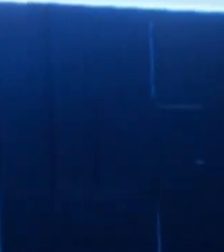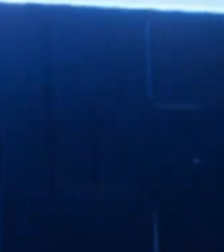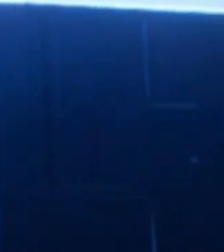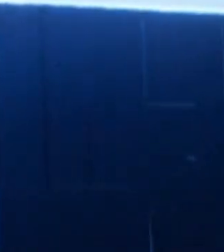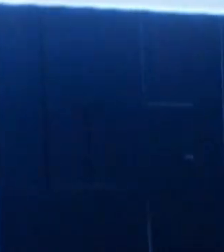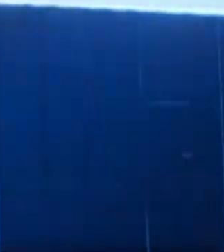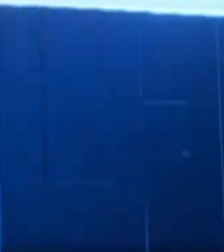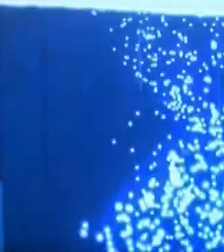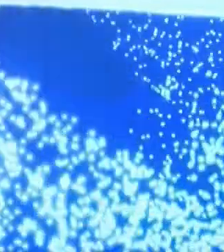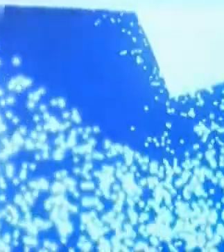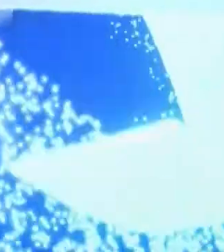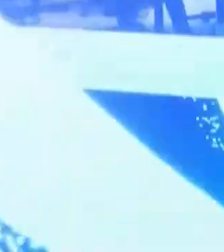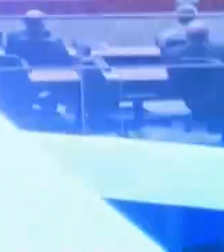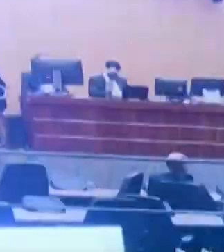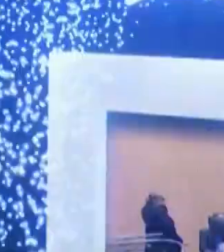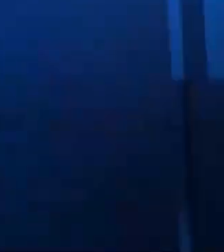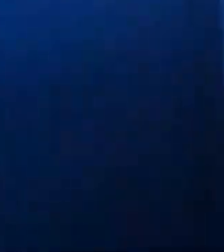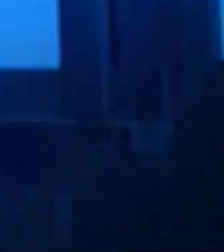Tchau